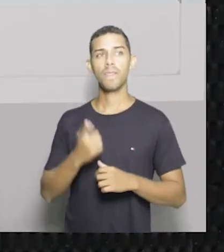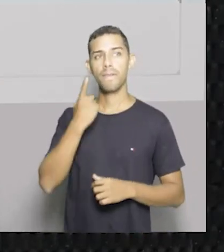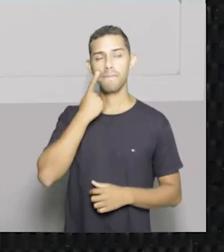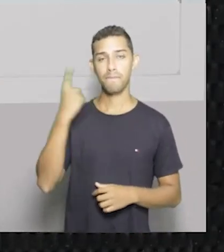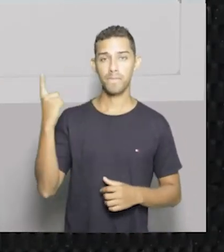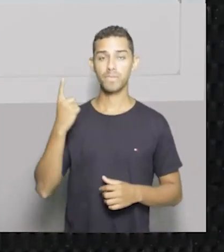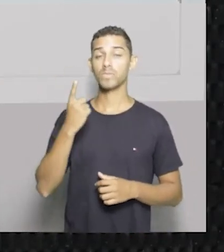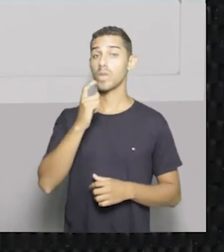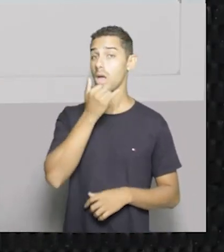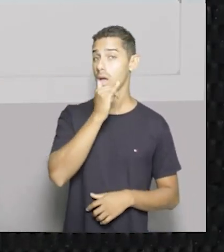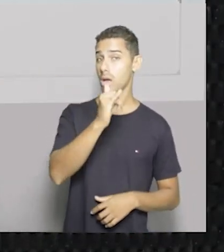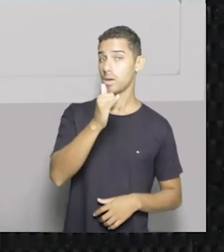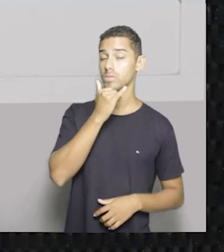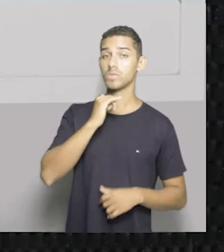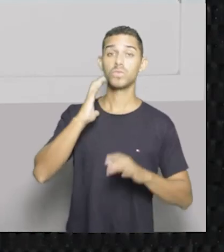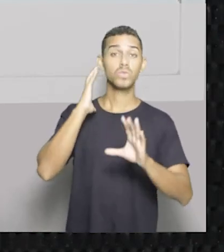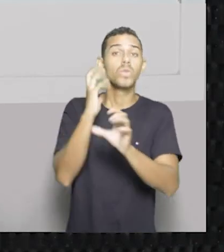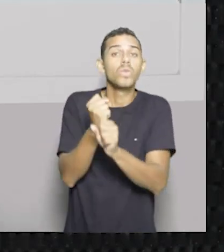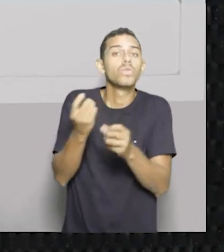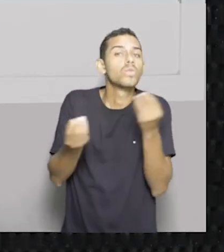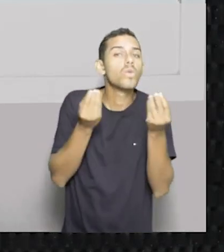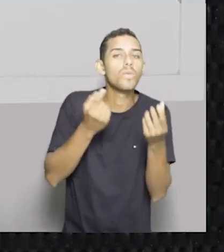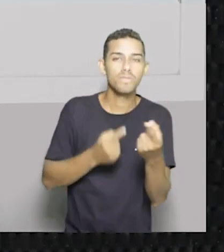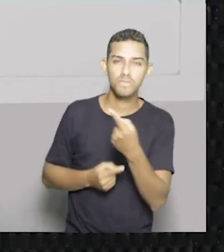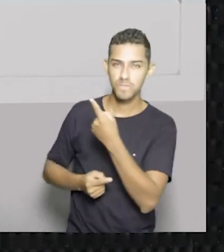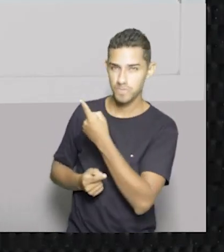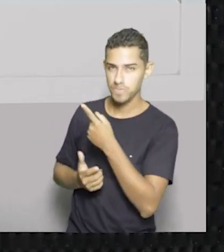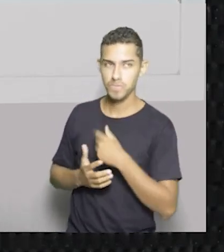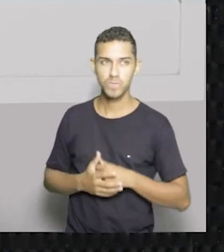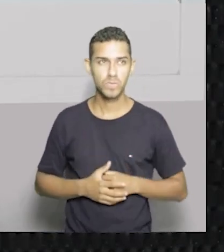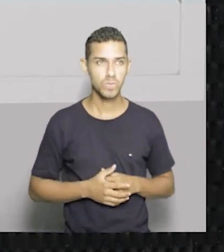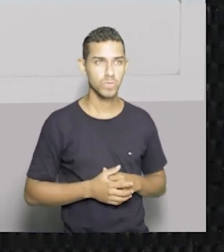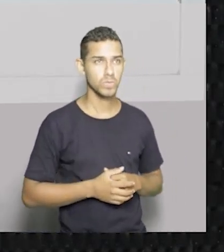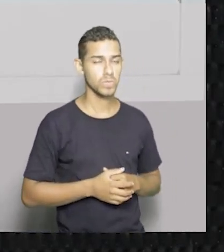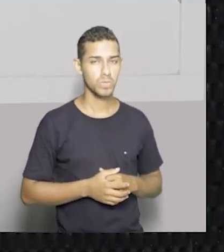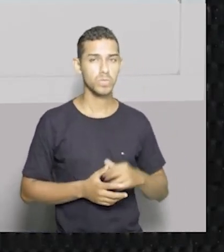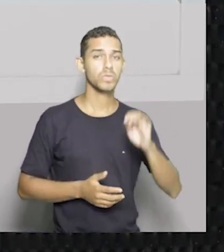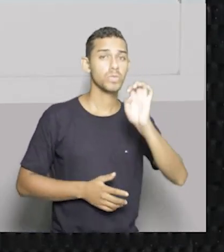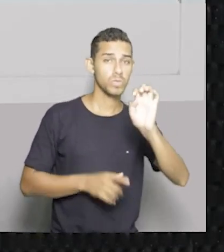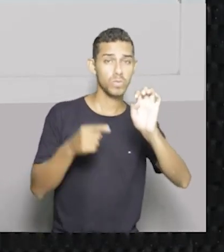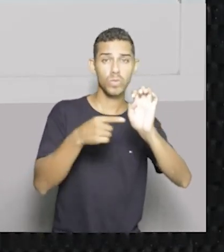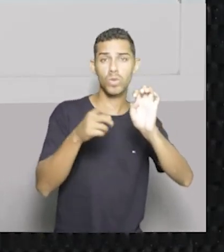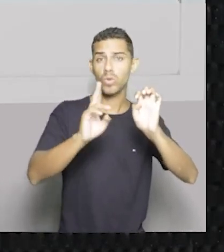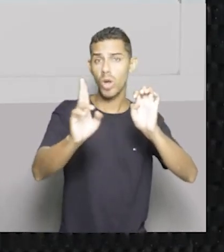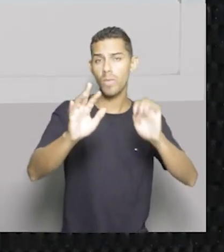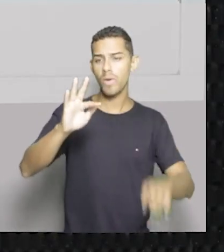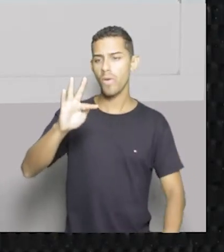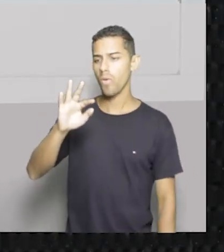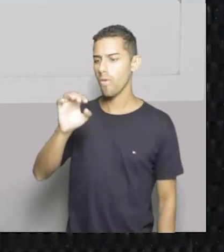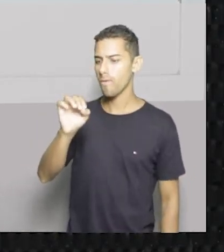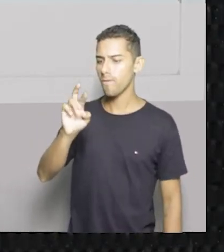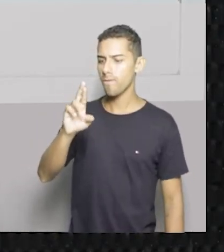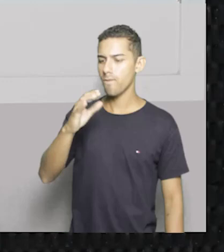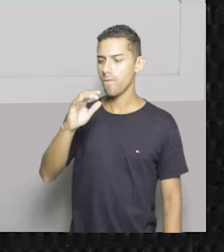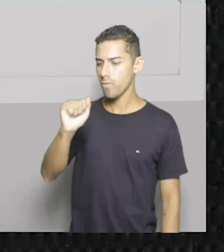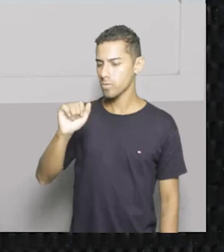só, a corrente elétrica pode ser calculada assim, ó. Força eletromotriz da